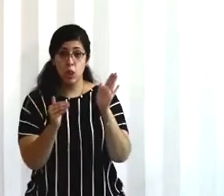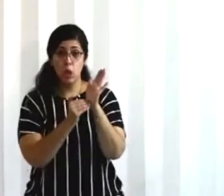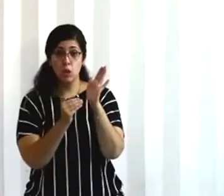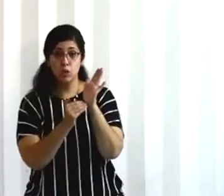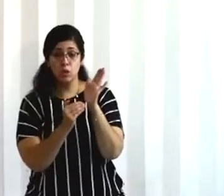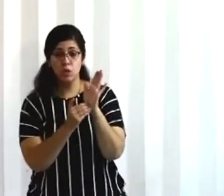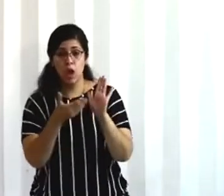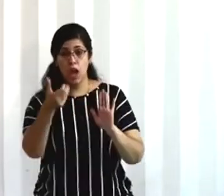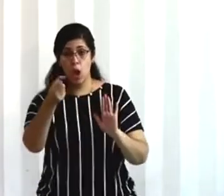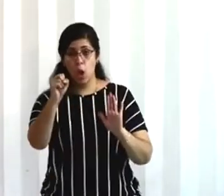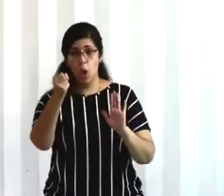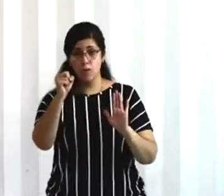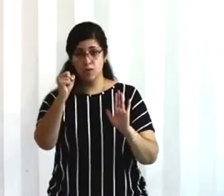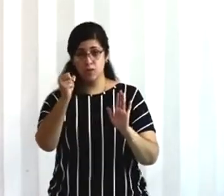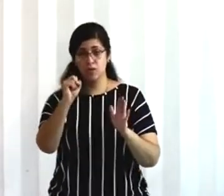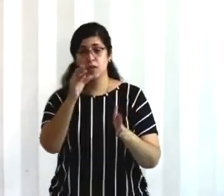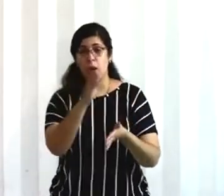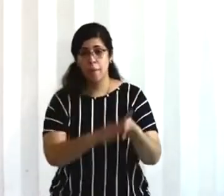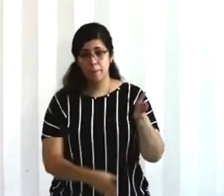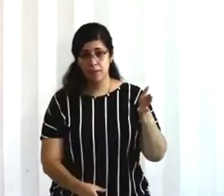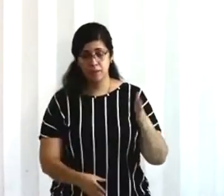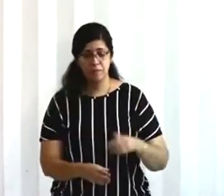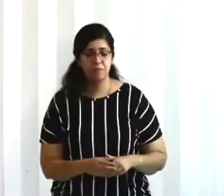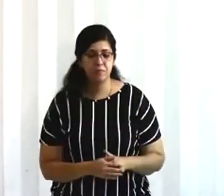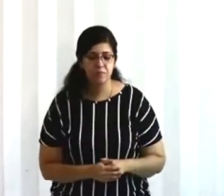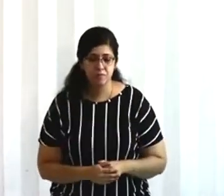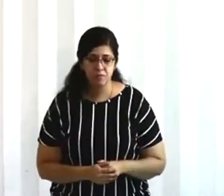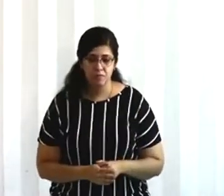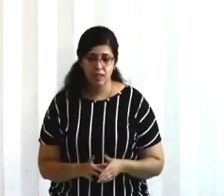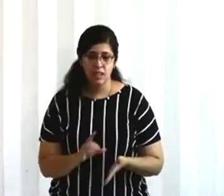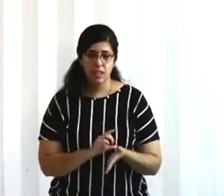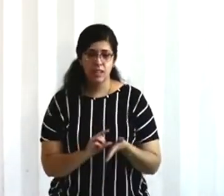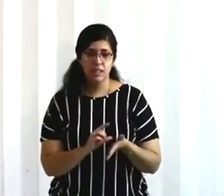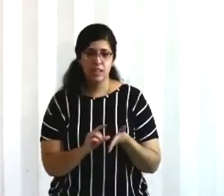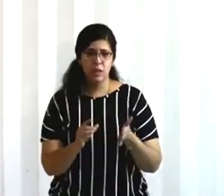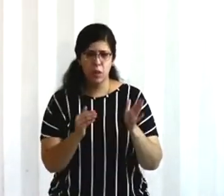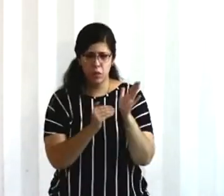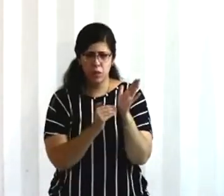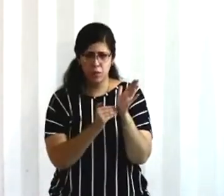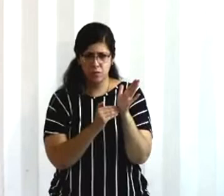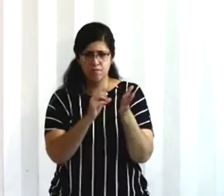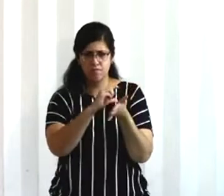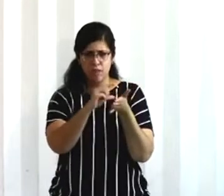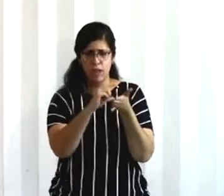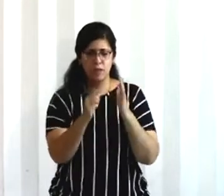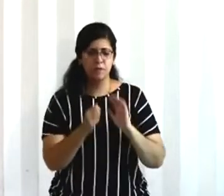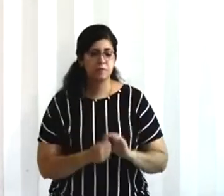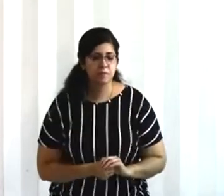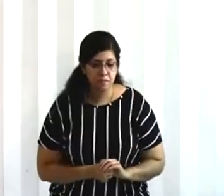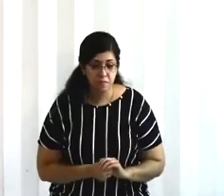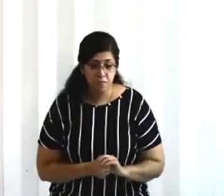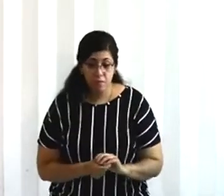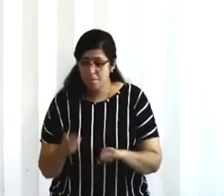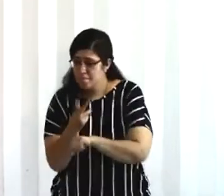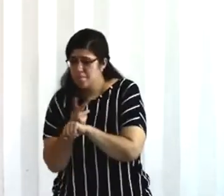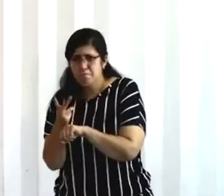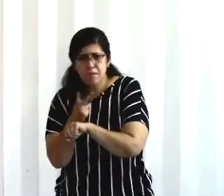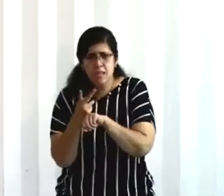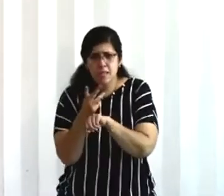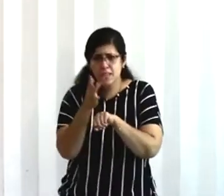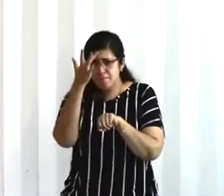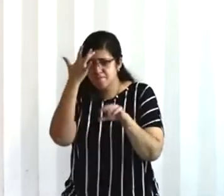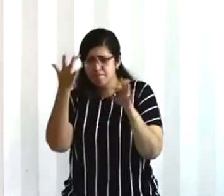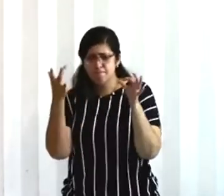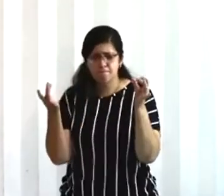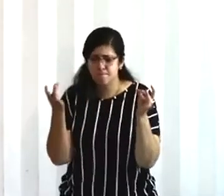versículos 19 e 20, nós vemos aí essas pessoas consultando médium, feiticeiros em vez